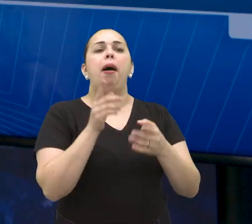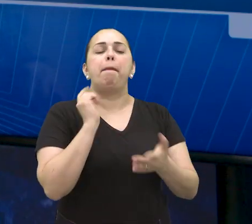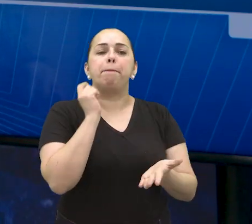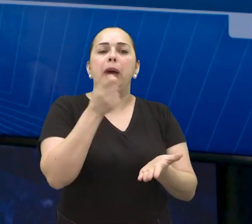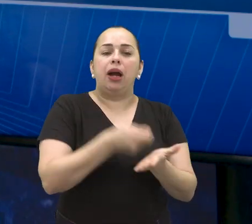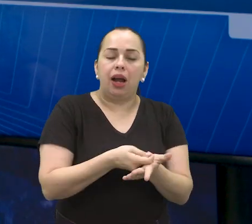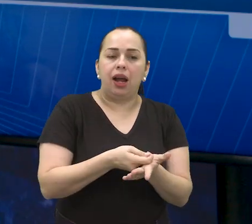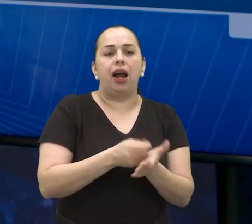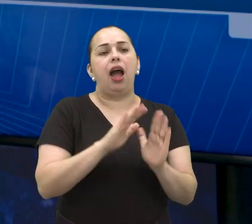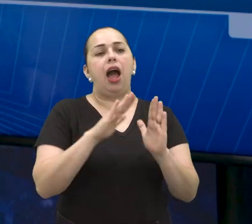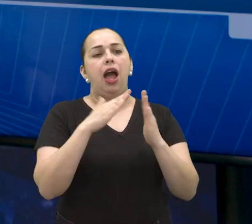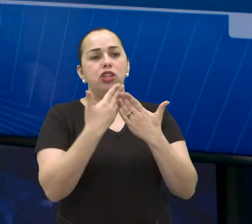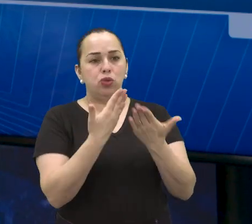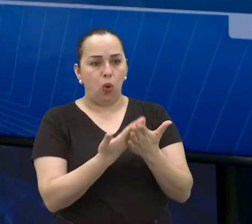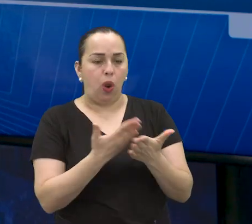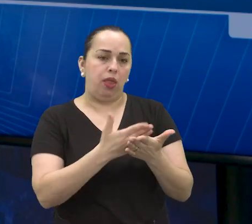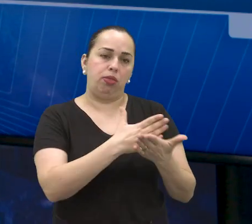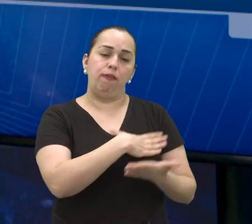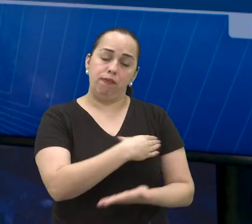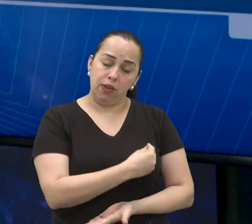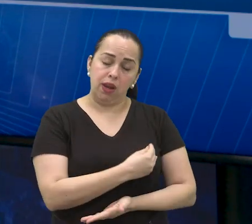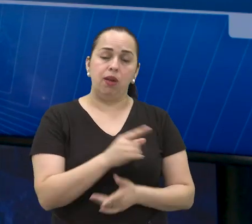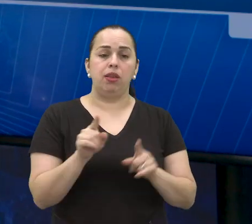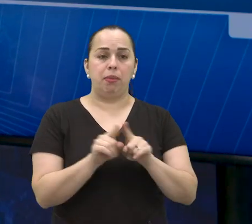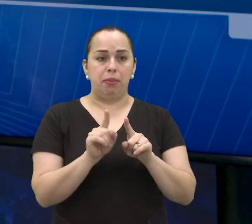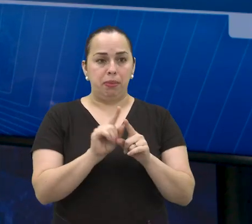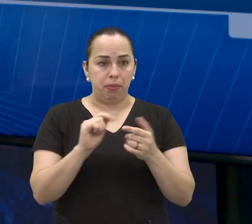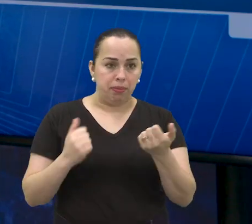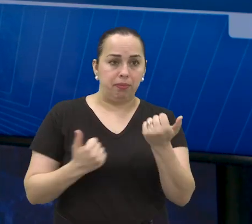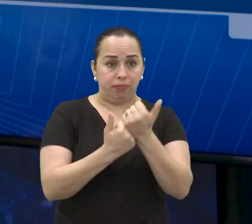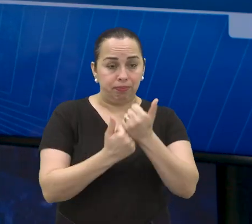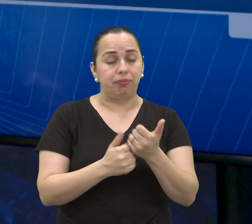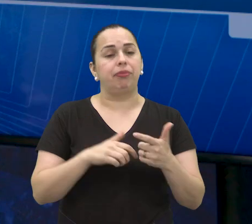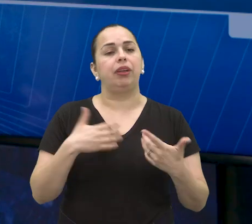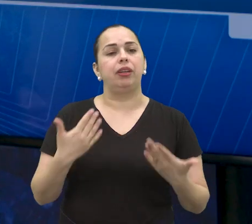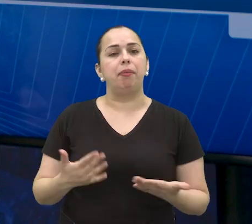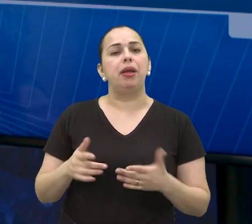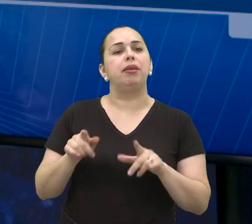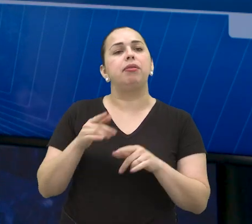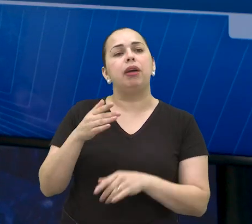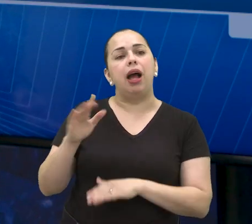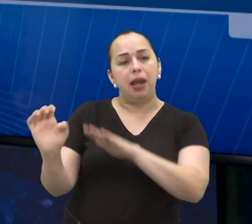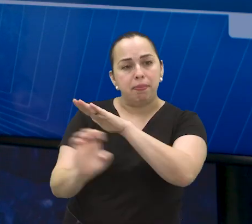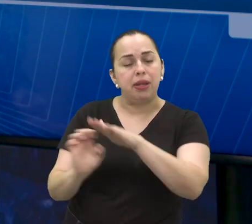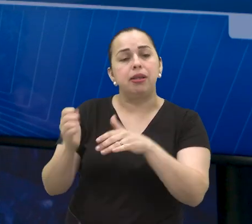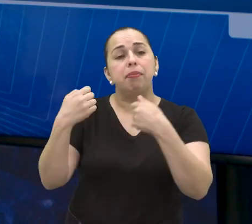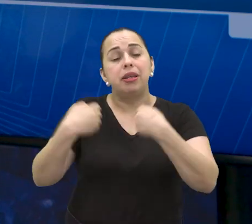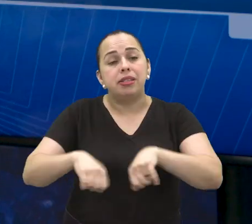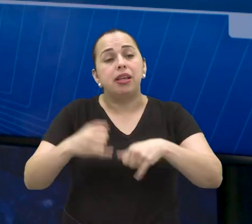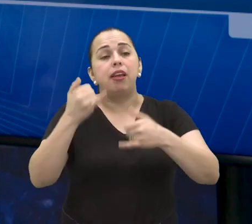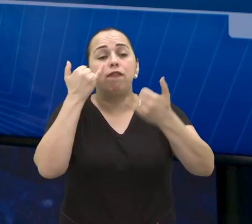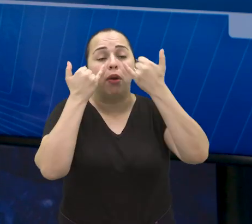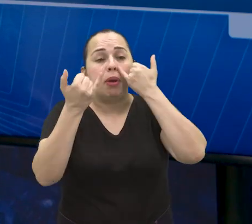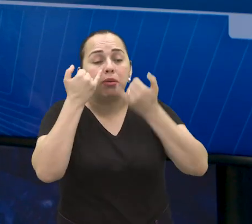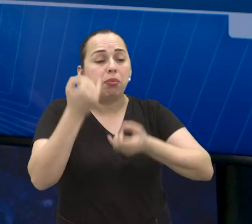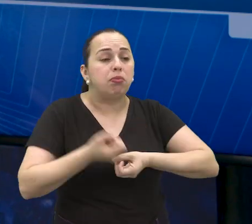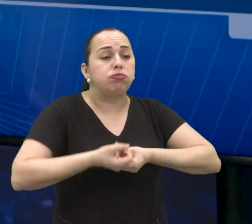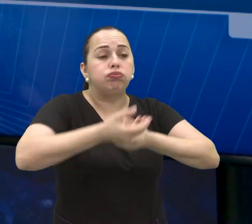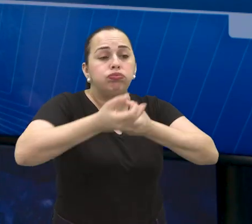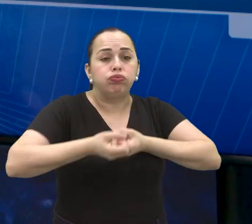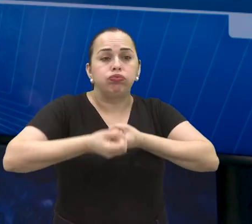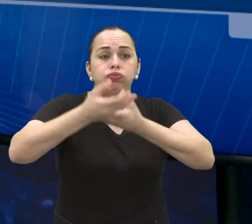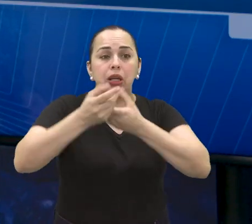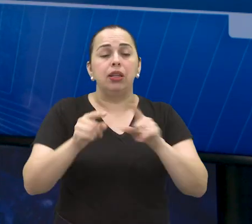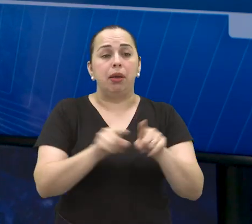ajudar nesse processo, tá? Em contrapartida, as empresas, né, buscar trazer essas informações para dentro, né,